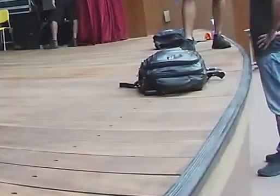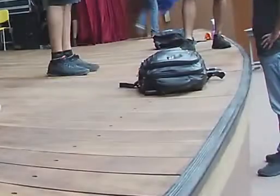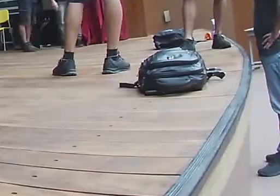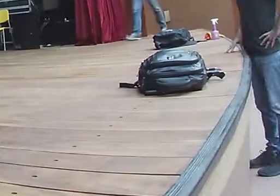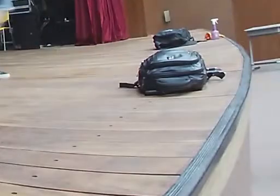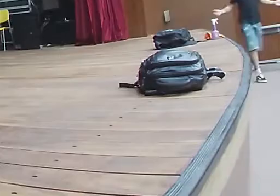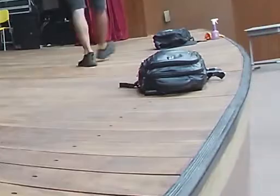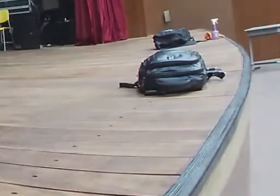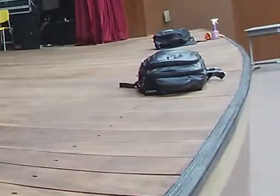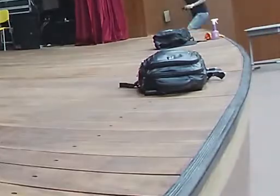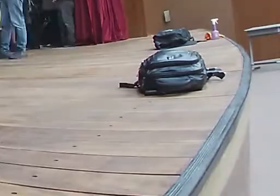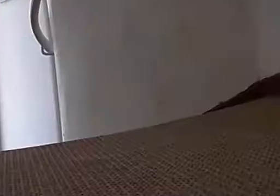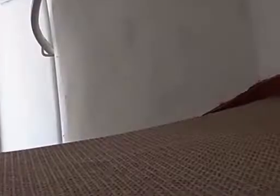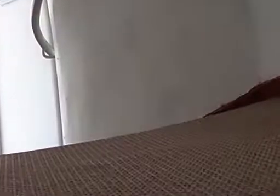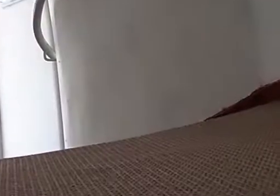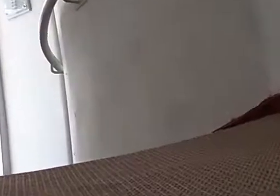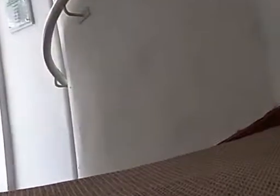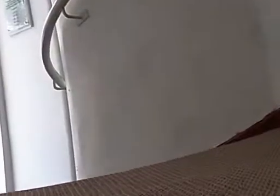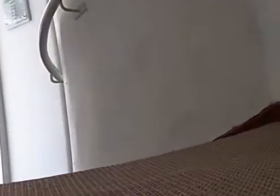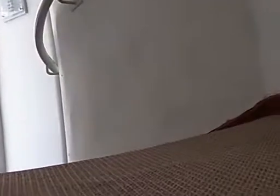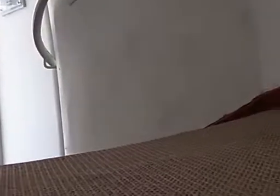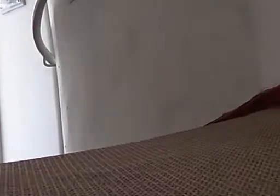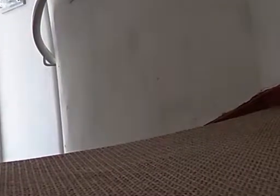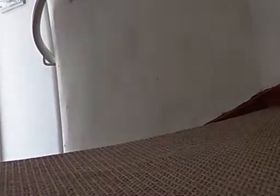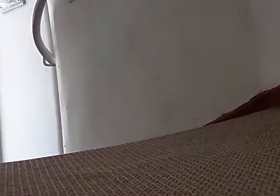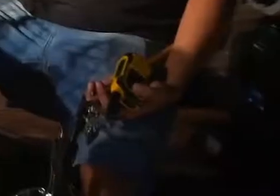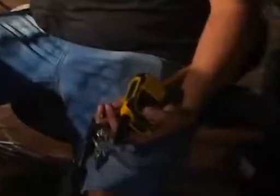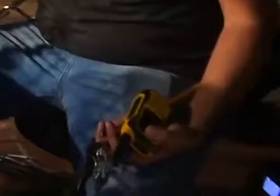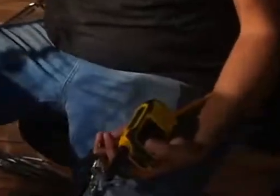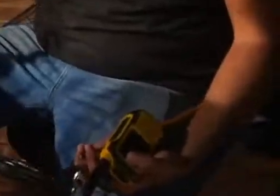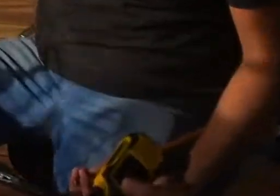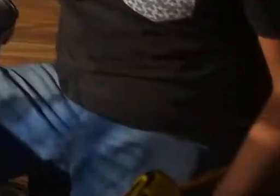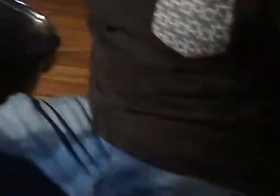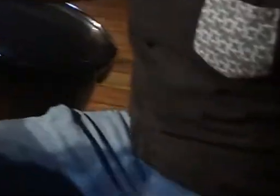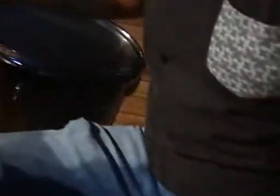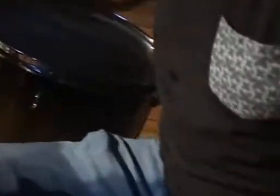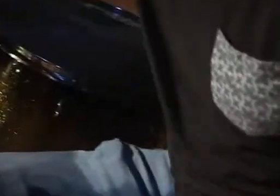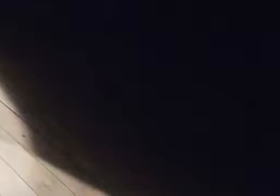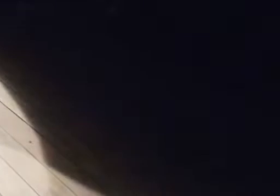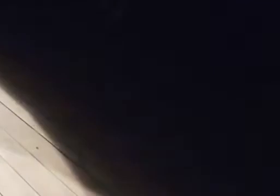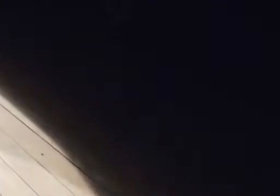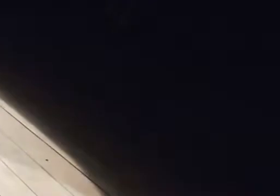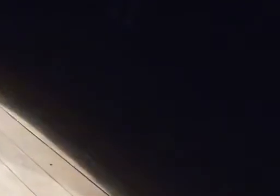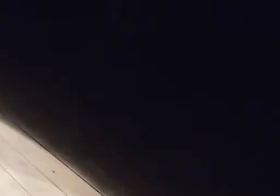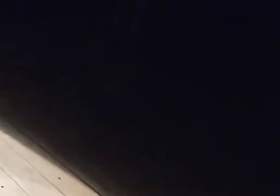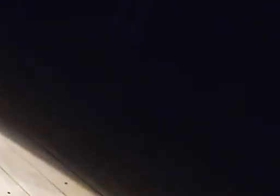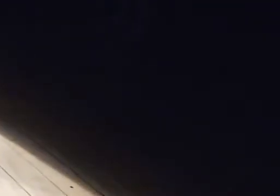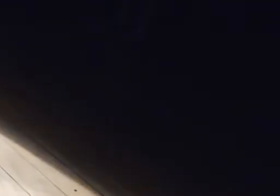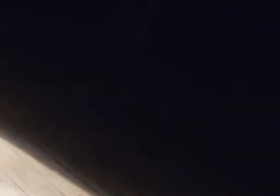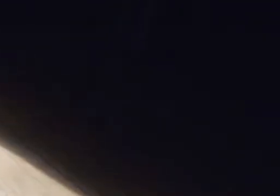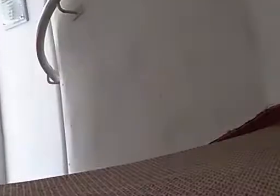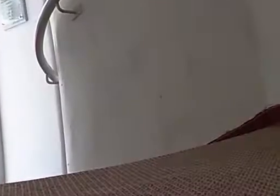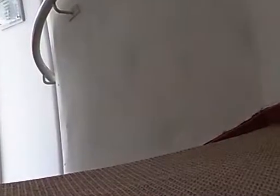Enxergar o mesmo objeto de uma forma diferente. Somos o que enxergamos e identificamos agora.